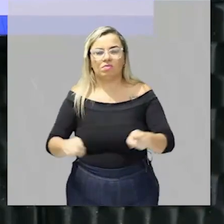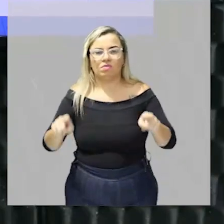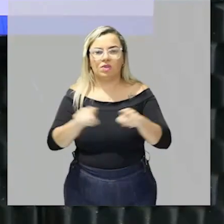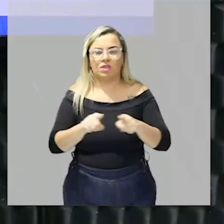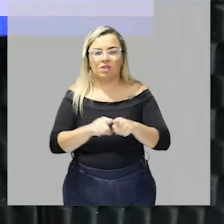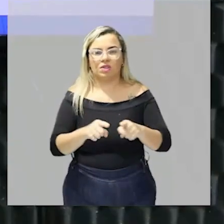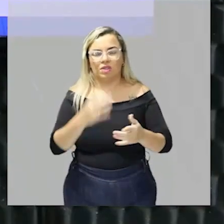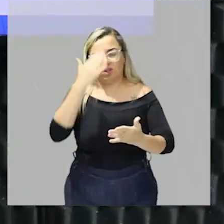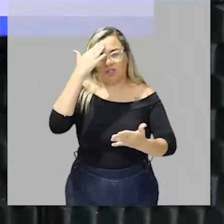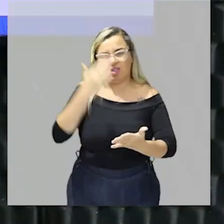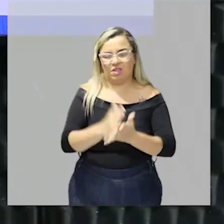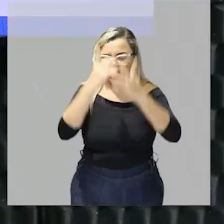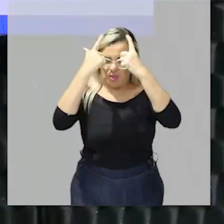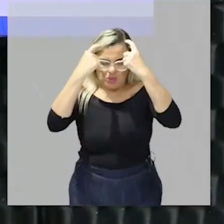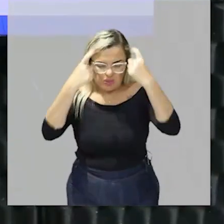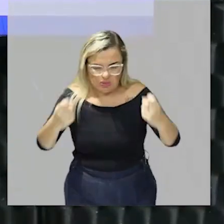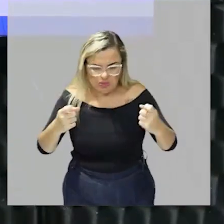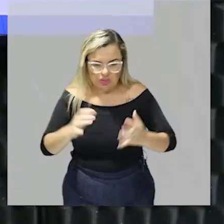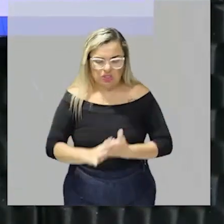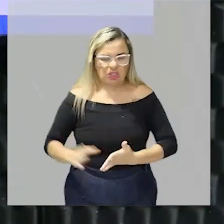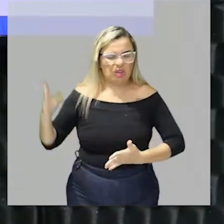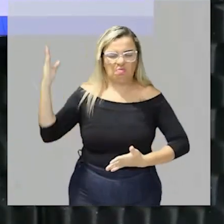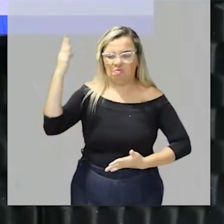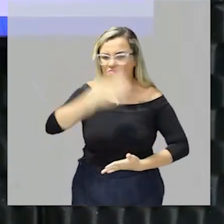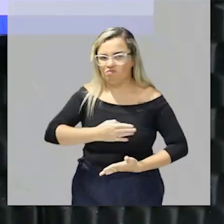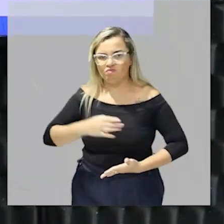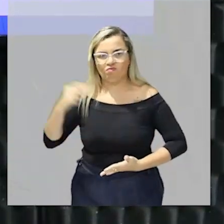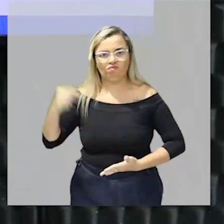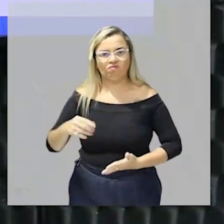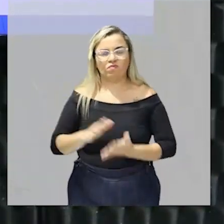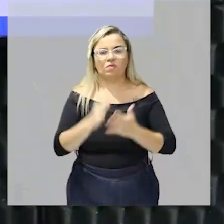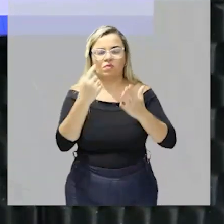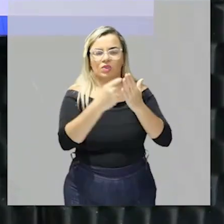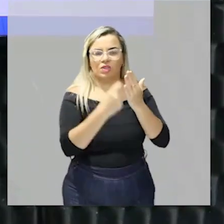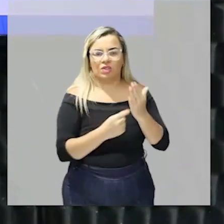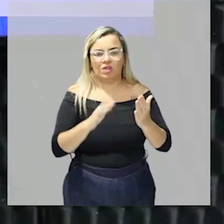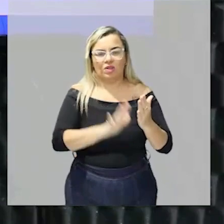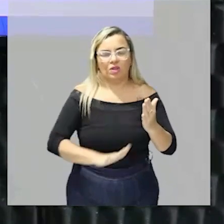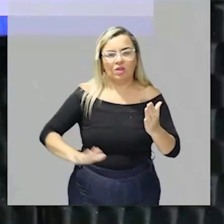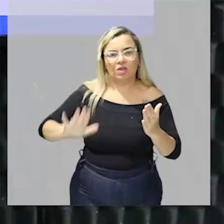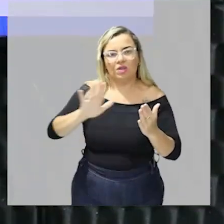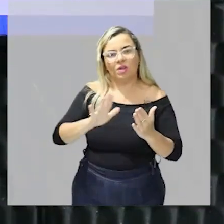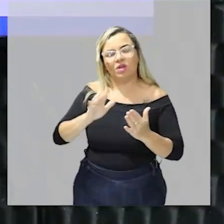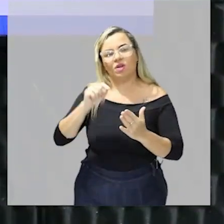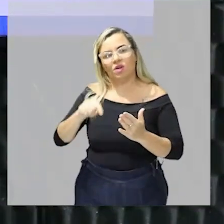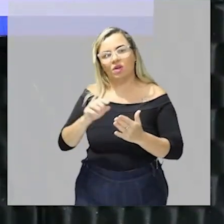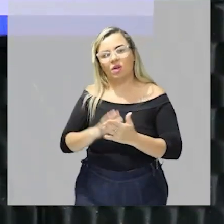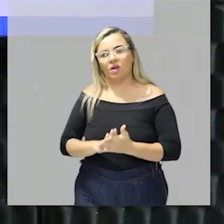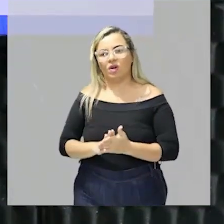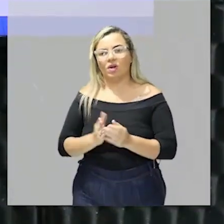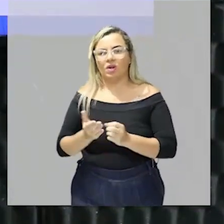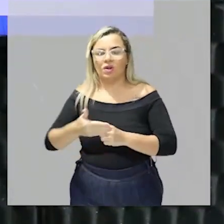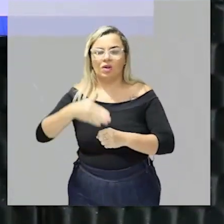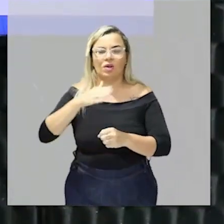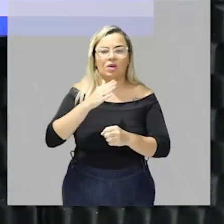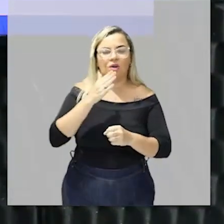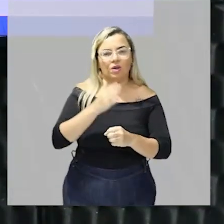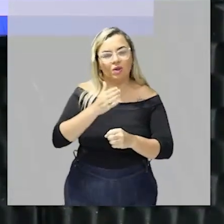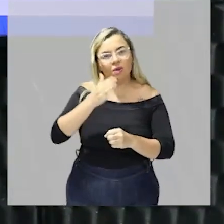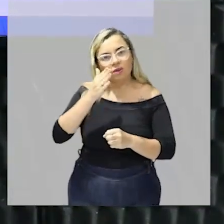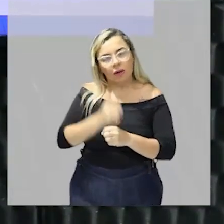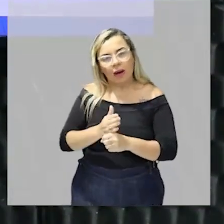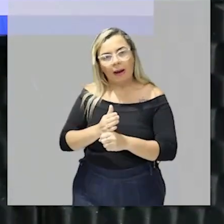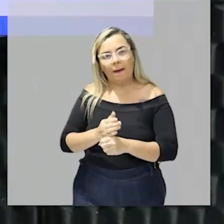a violência e o radicalismo, principalmente porque o projeto nacional socialista é um projeto